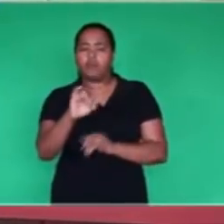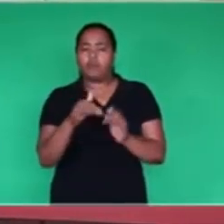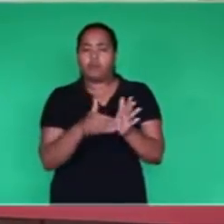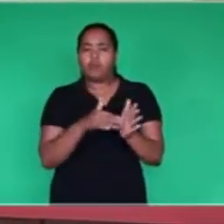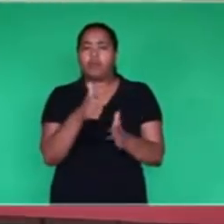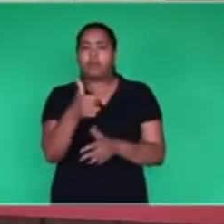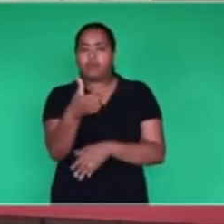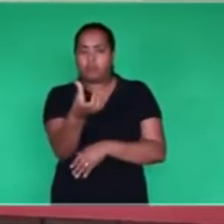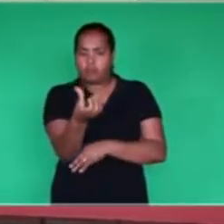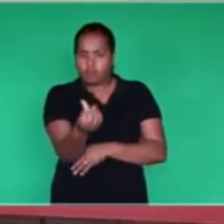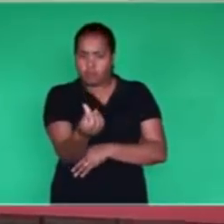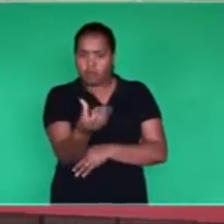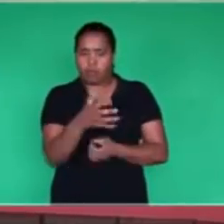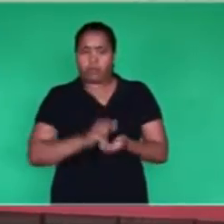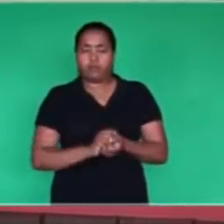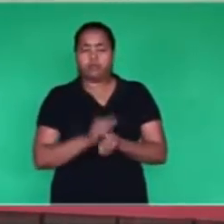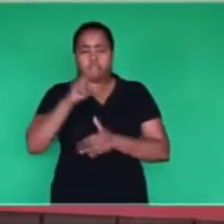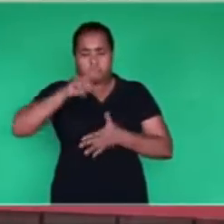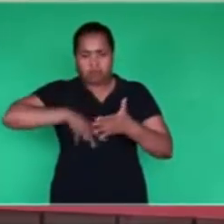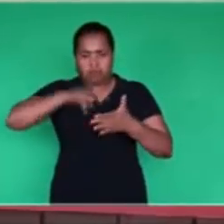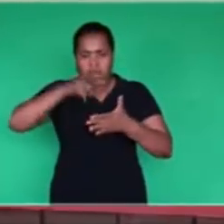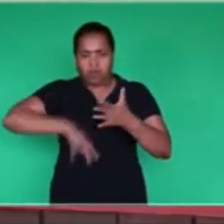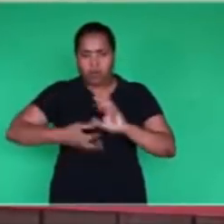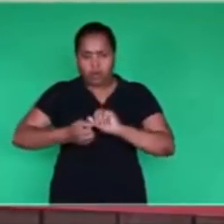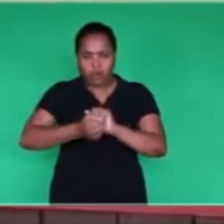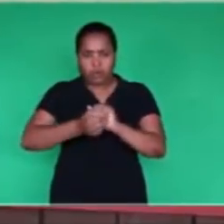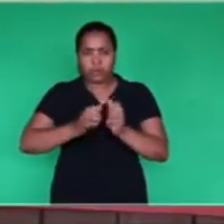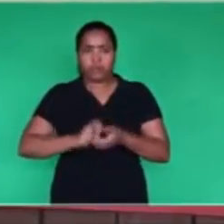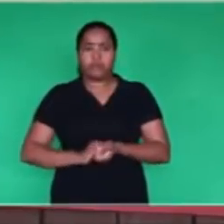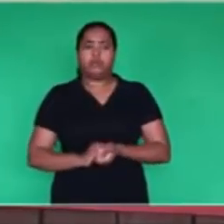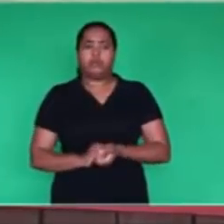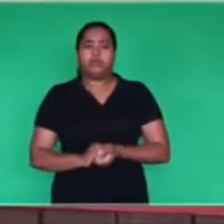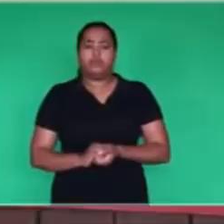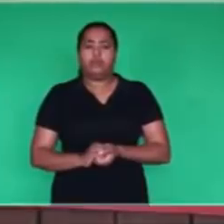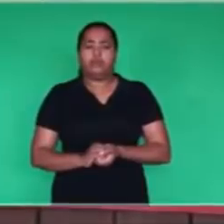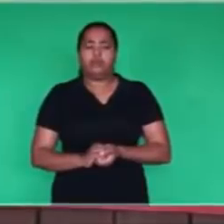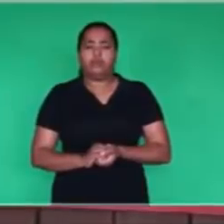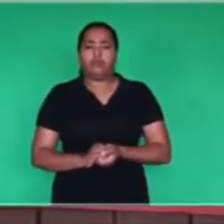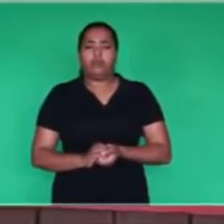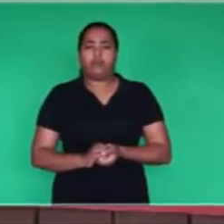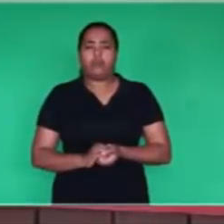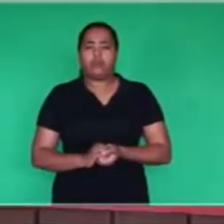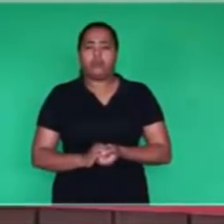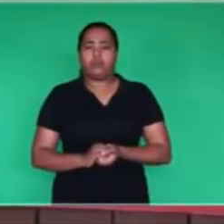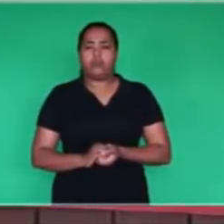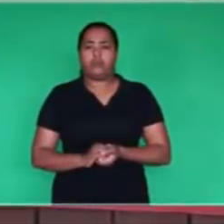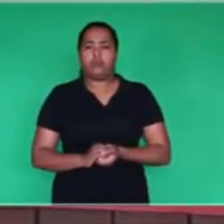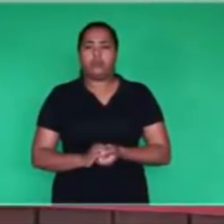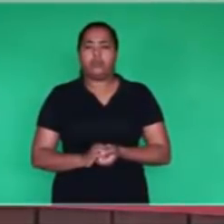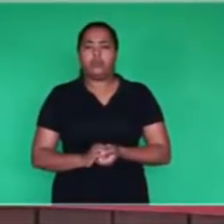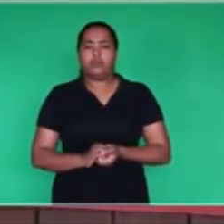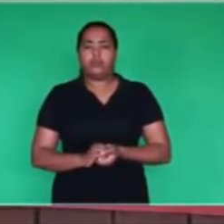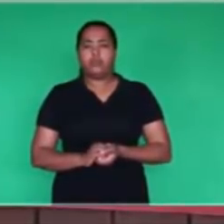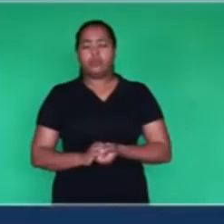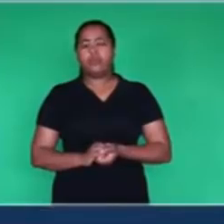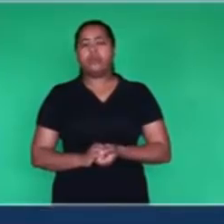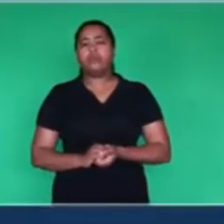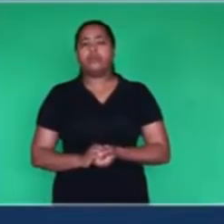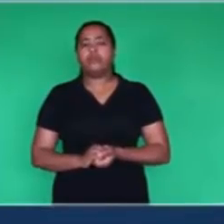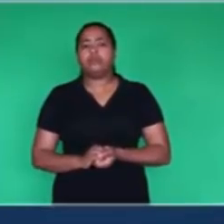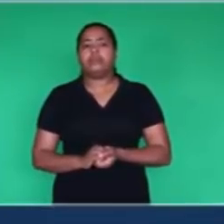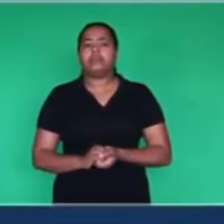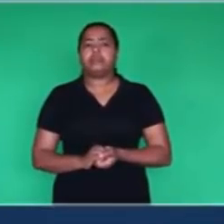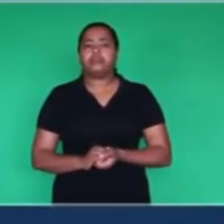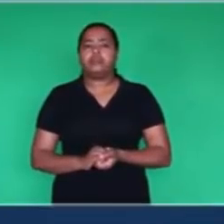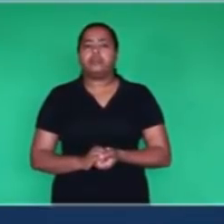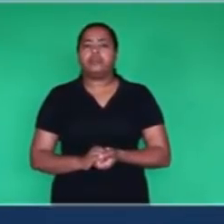isso? Vamos ler, os irmãos vão ler comigo. 1 João 2, 15,